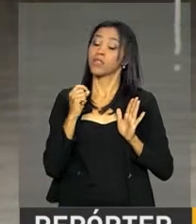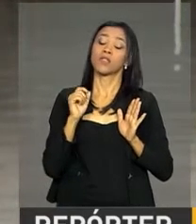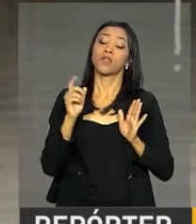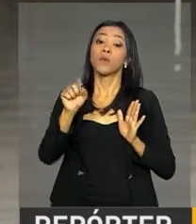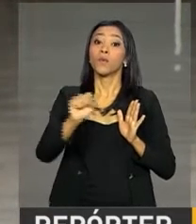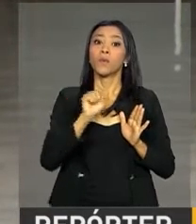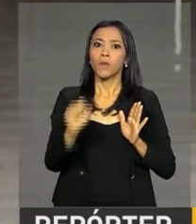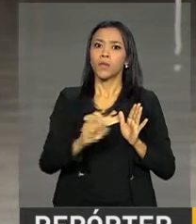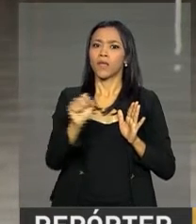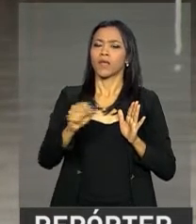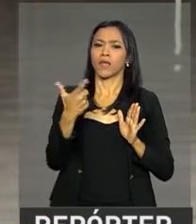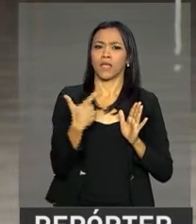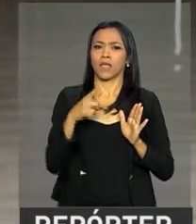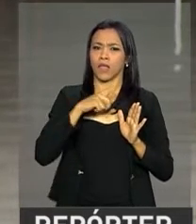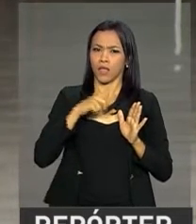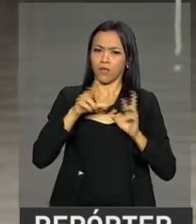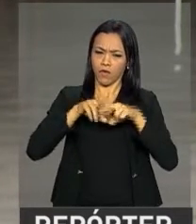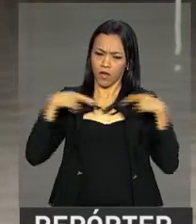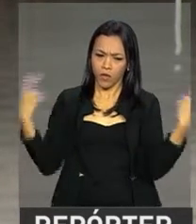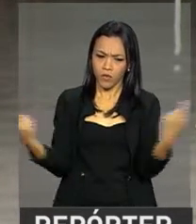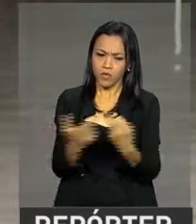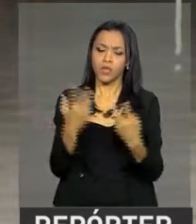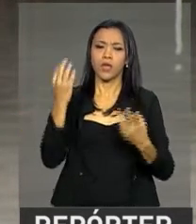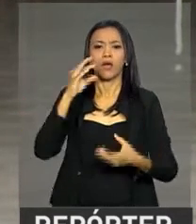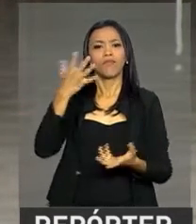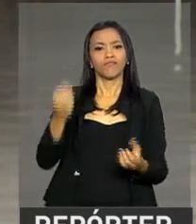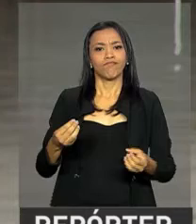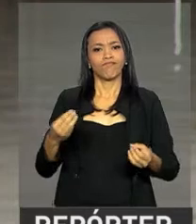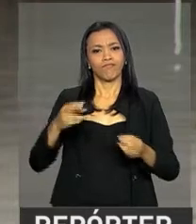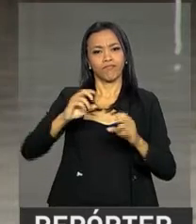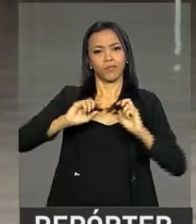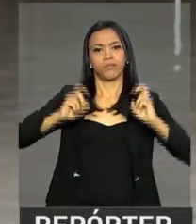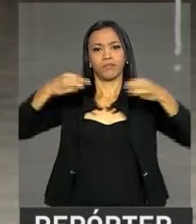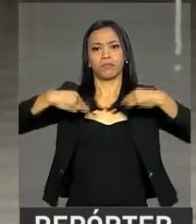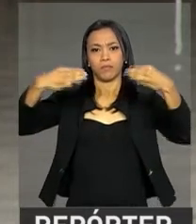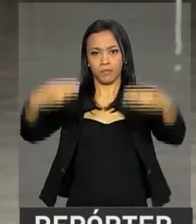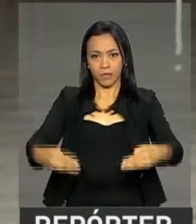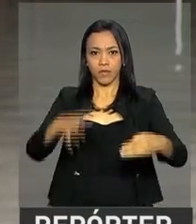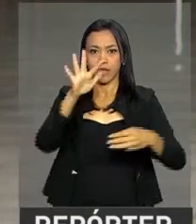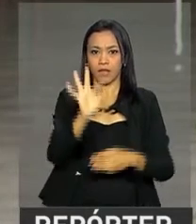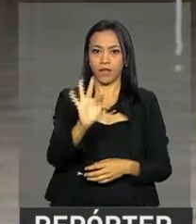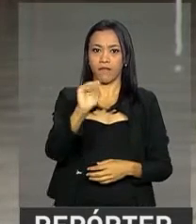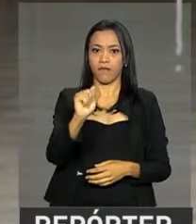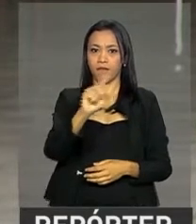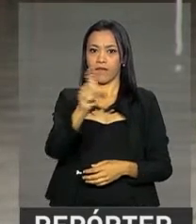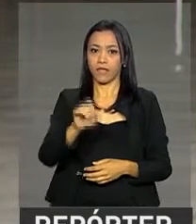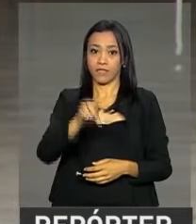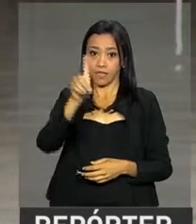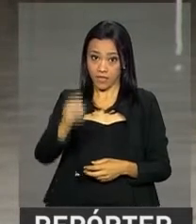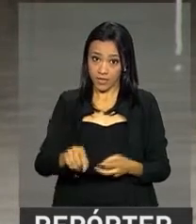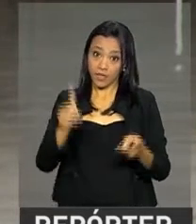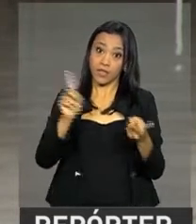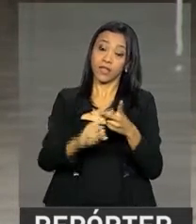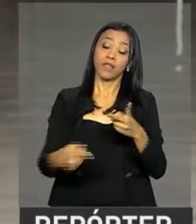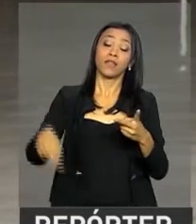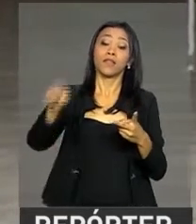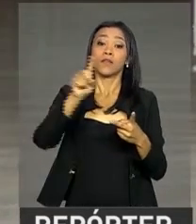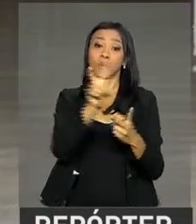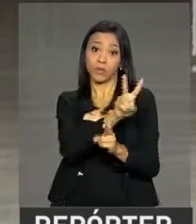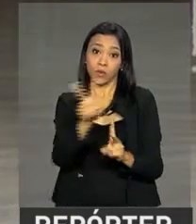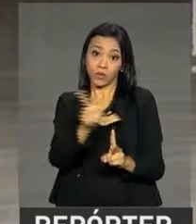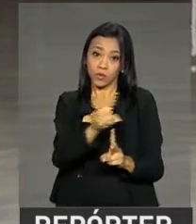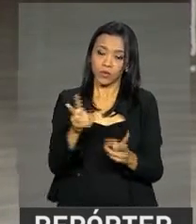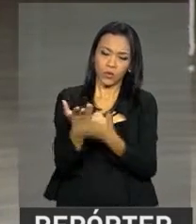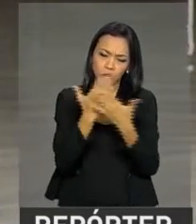com altos funcionários do Ministério da Fazenda. Ele instruiu o ministro do Planejamento, Diogo Oliveira, e o ministro da Fazenda, Henrique Meirelles,